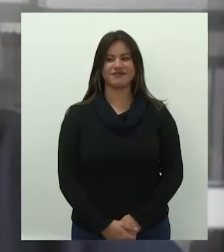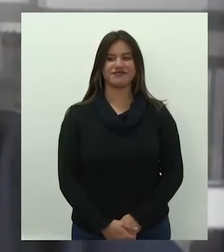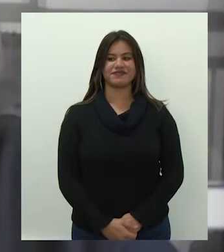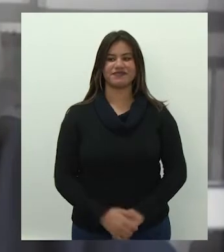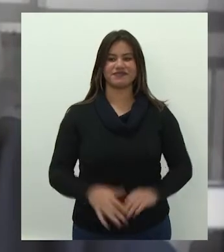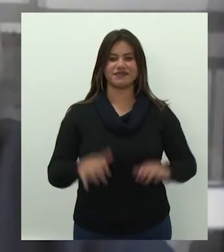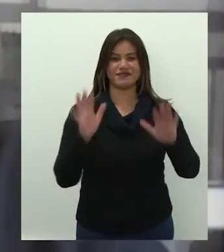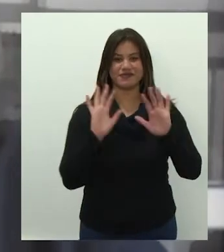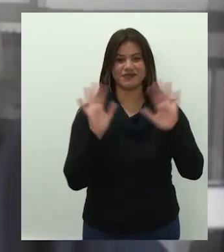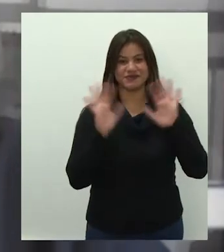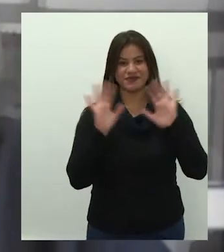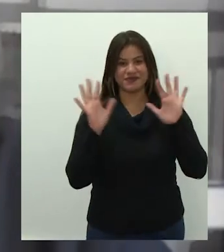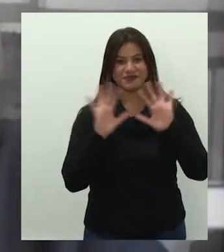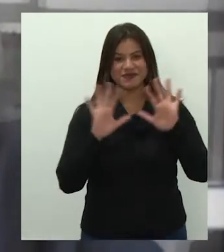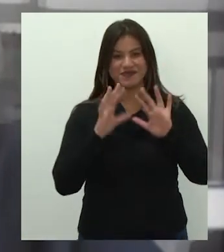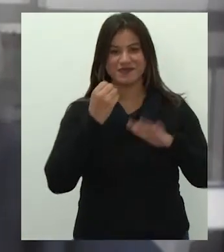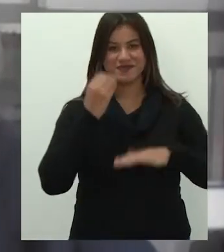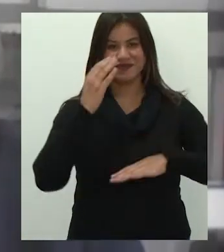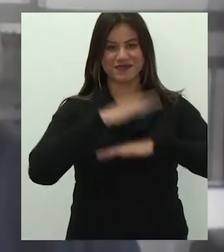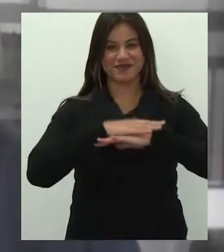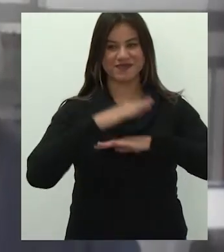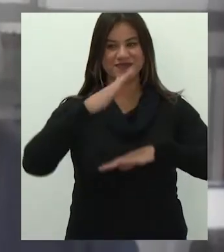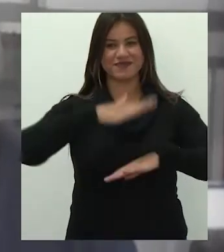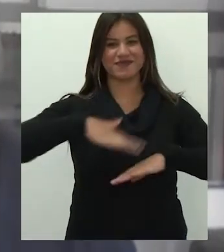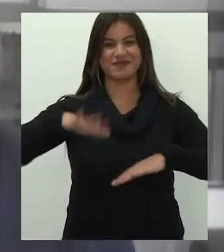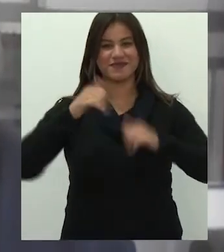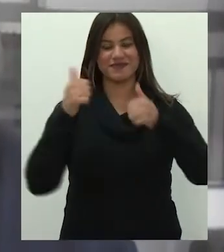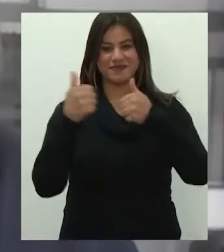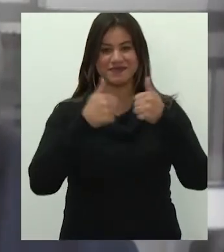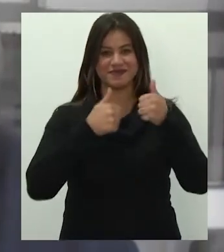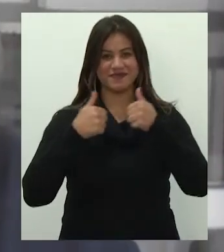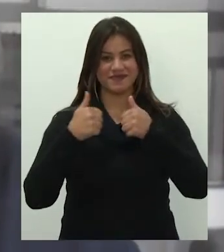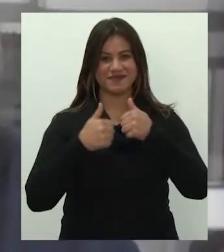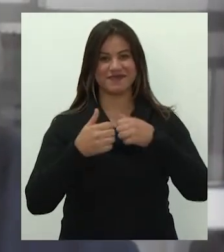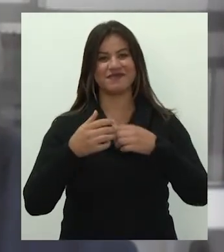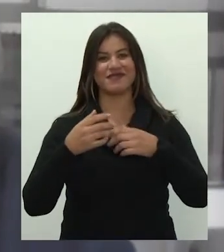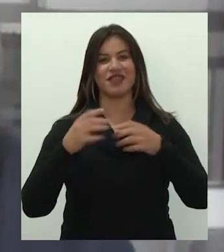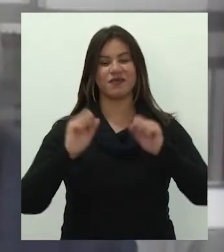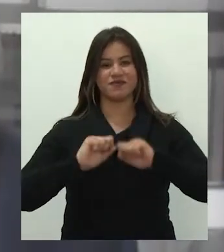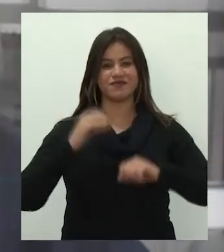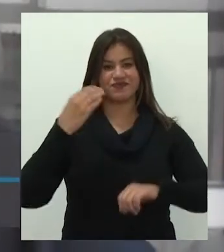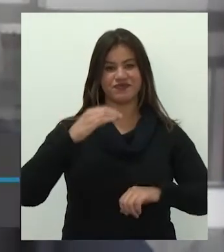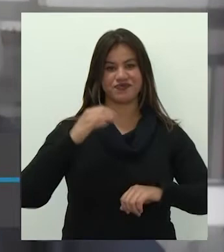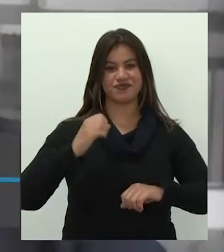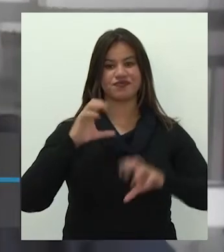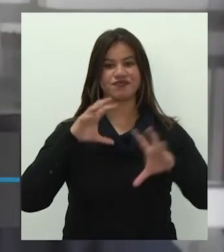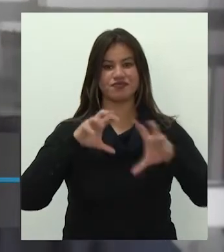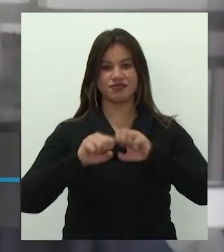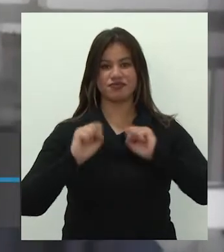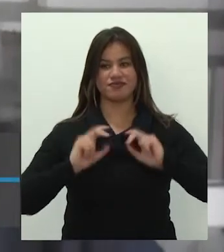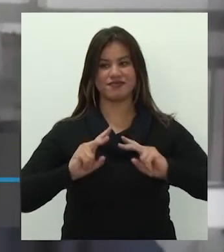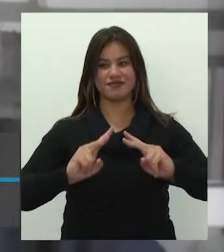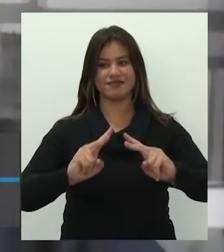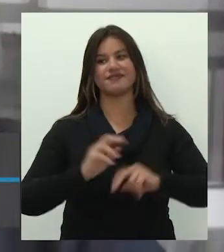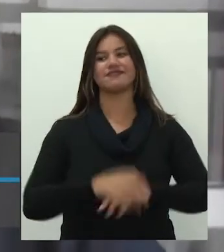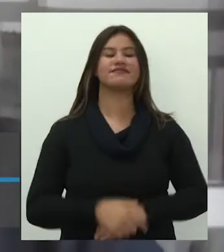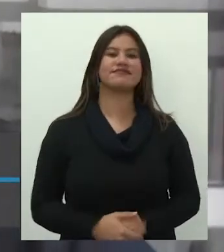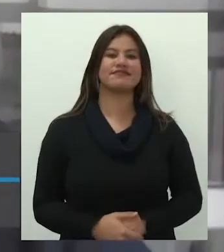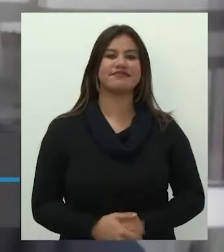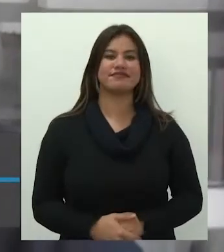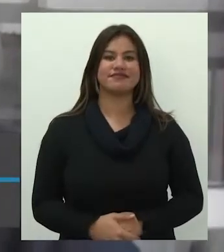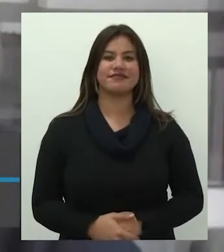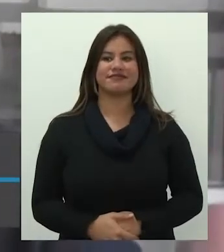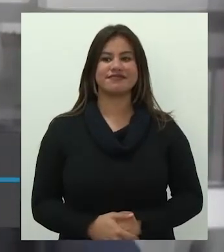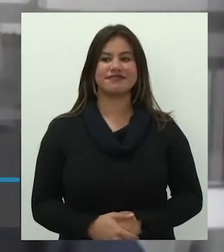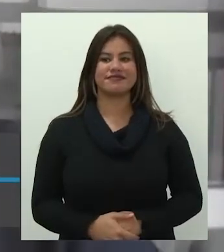Olá, olá, boa tarde a todos, sejam todos bem-vindos ao nosso canal Formação Continuada. O nosso canal Formação